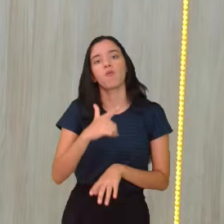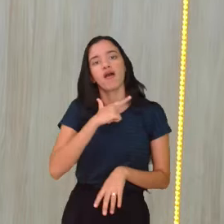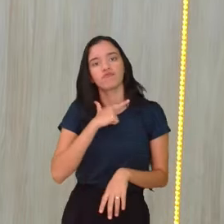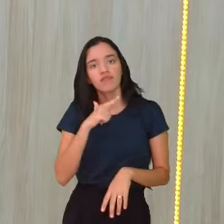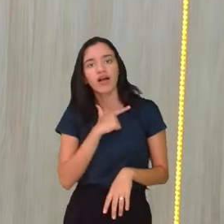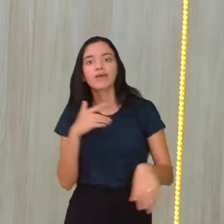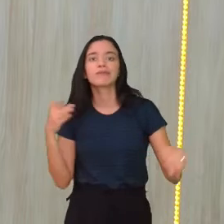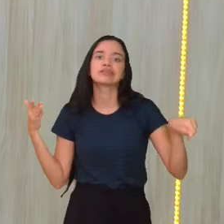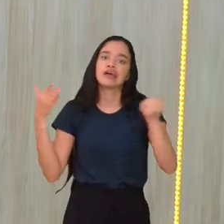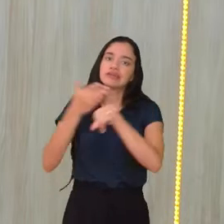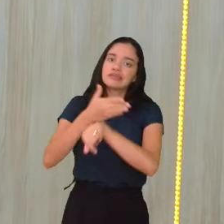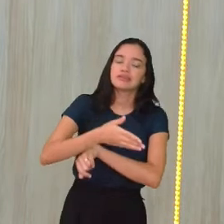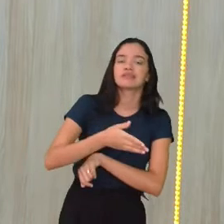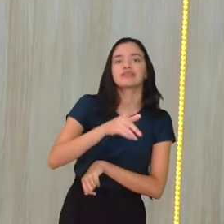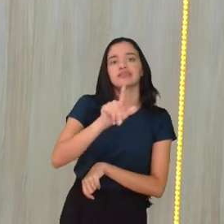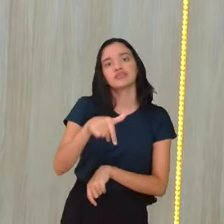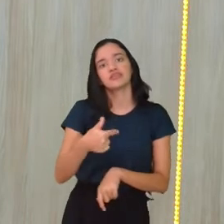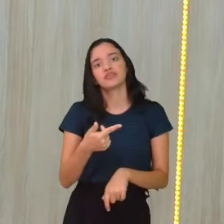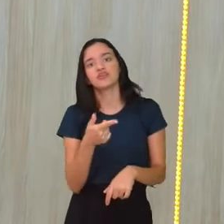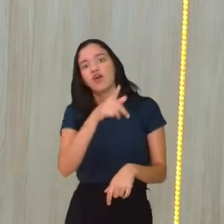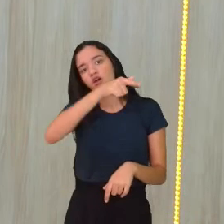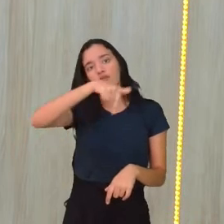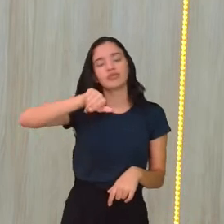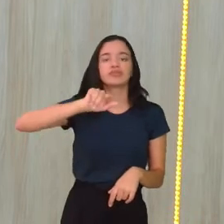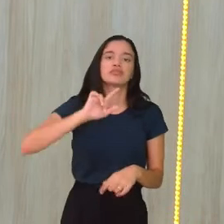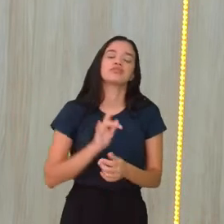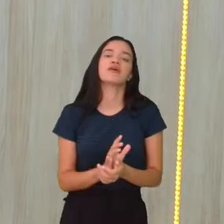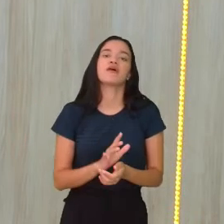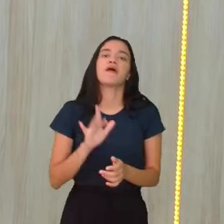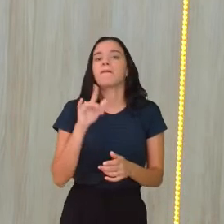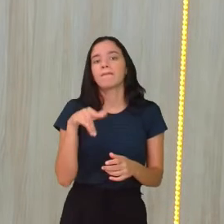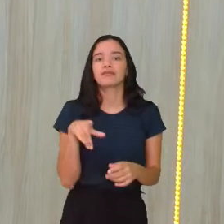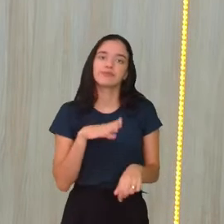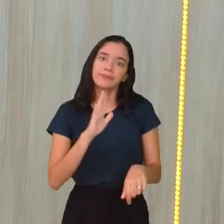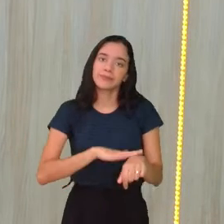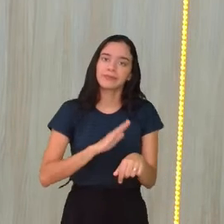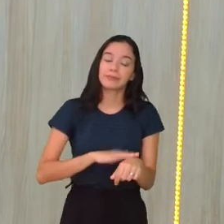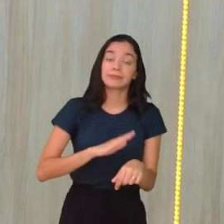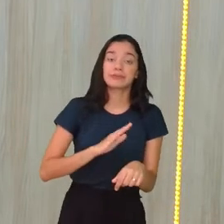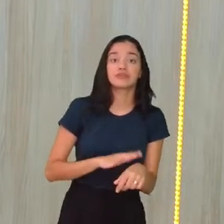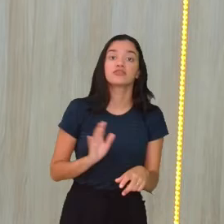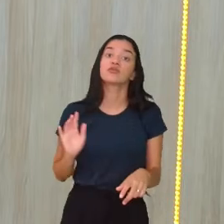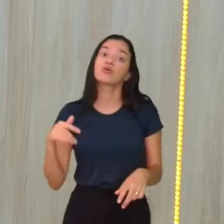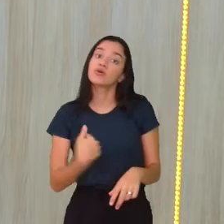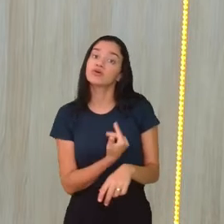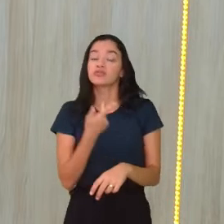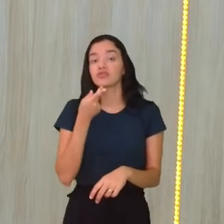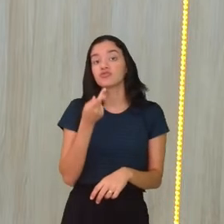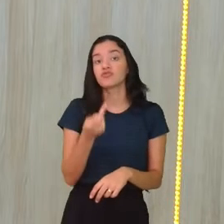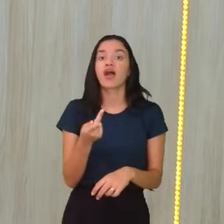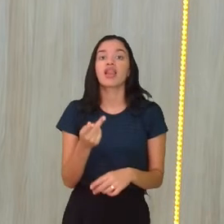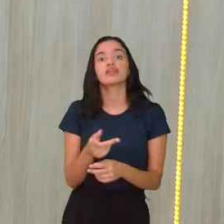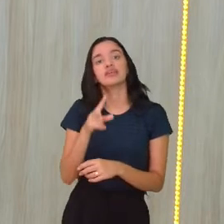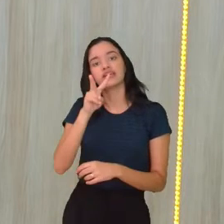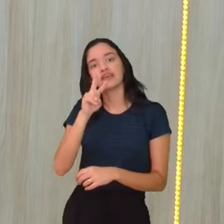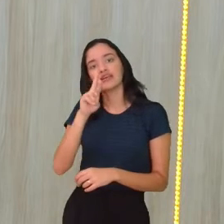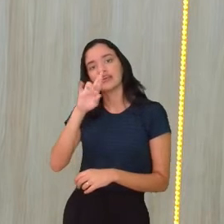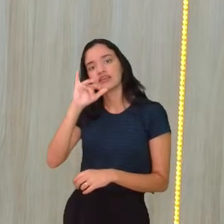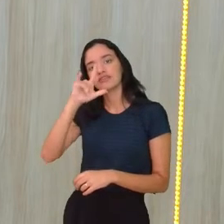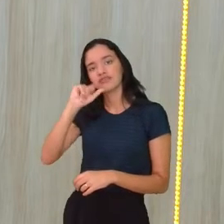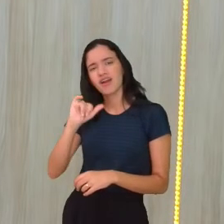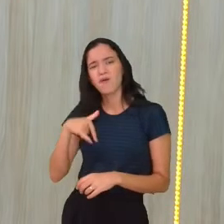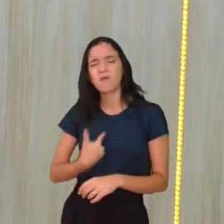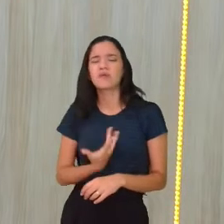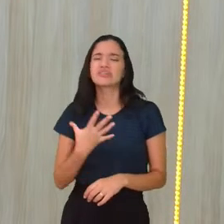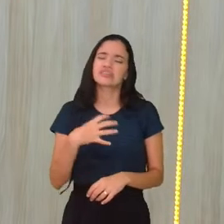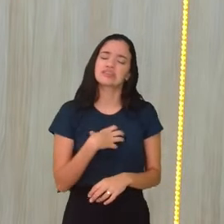Para poder entrar. De repente vocês já passaram por essa situação. E aí quando a gente fala que é rival, a gente acaba tendo um